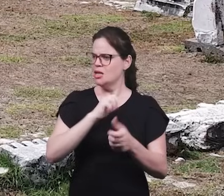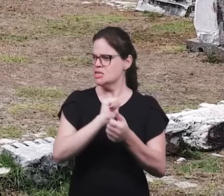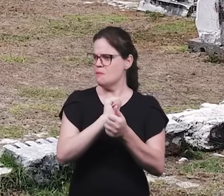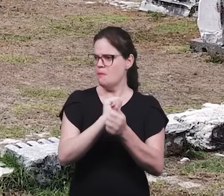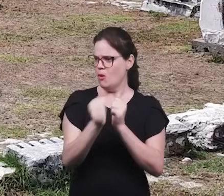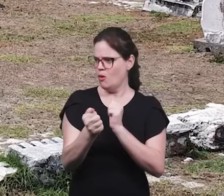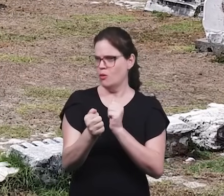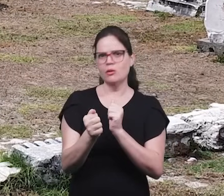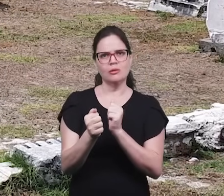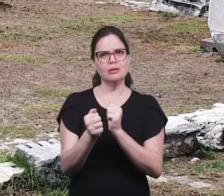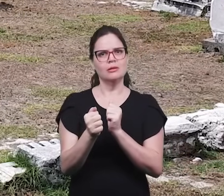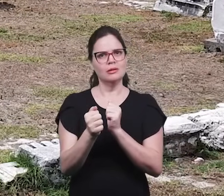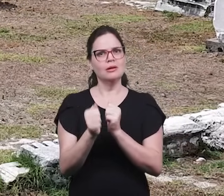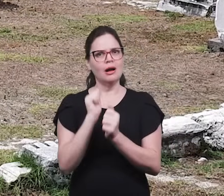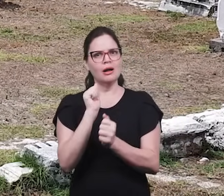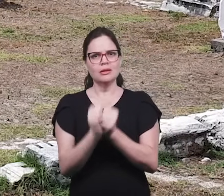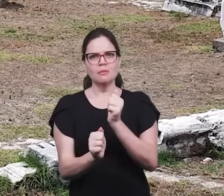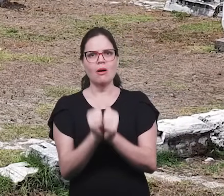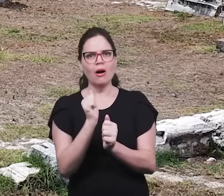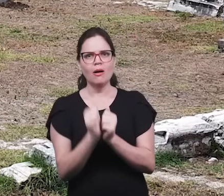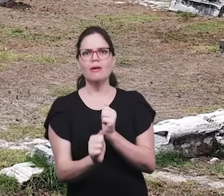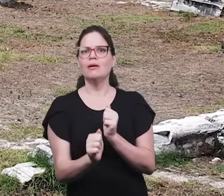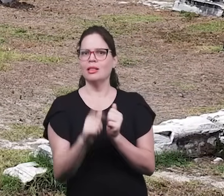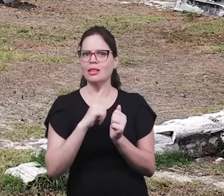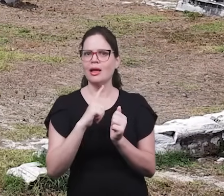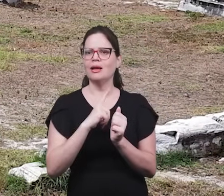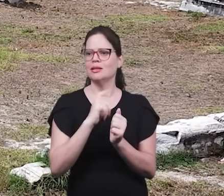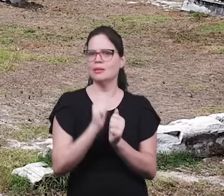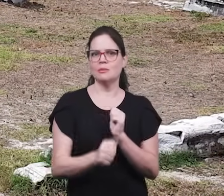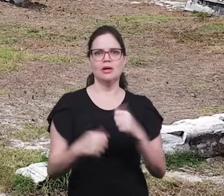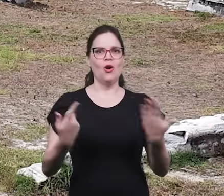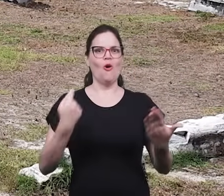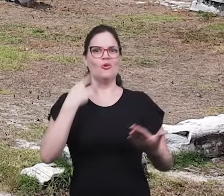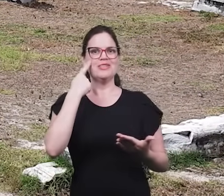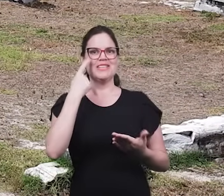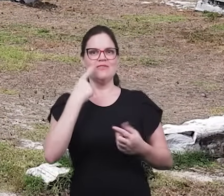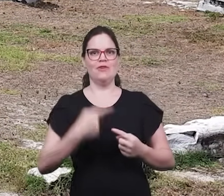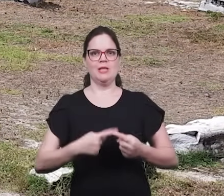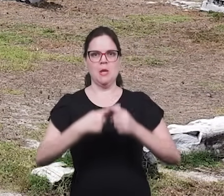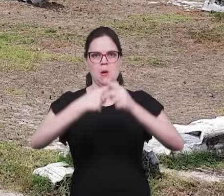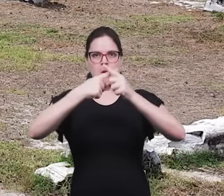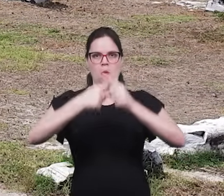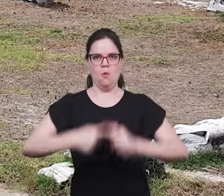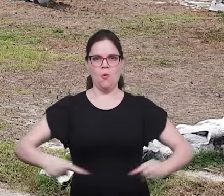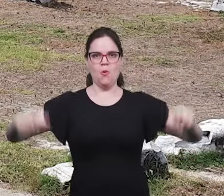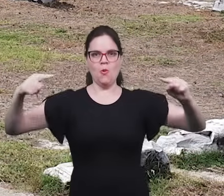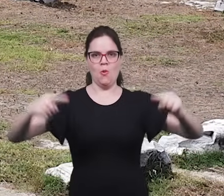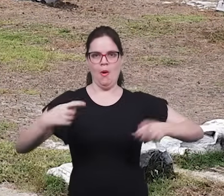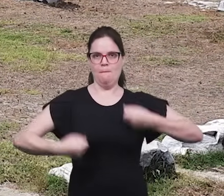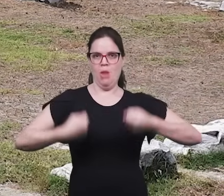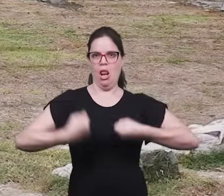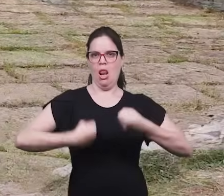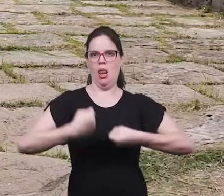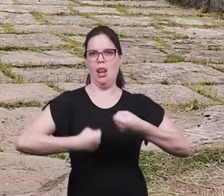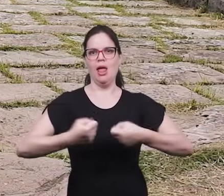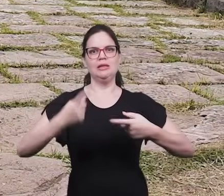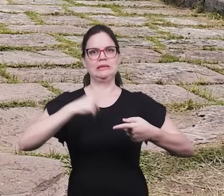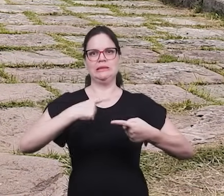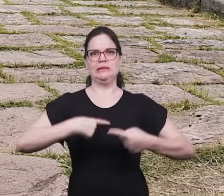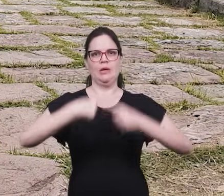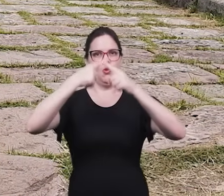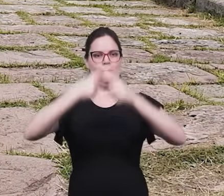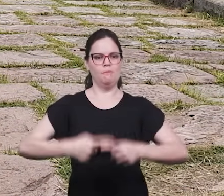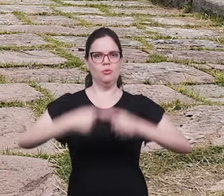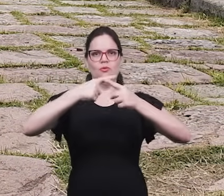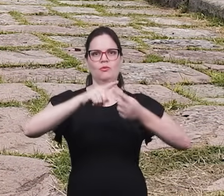cultura. Inclusive o esporte, não é? Eles deixaram aquilo que hoje você tem maratona, você tem hoje as